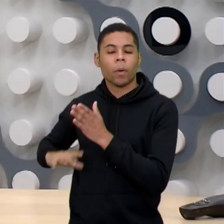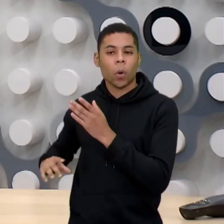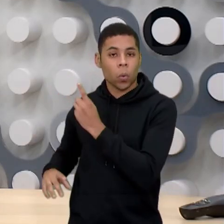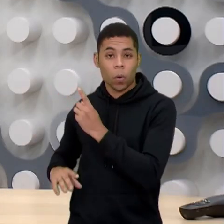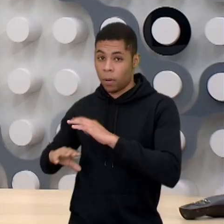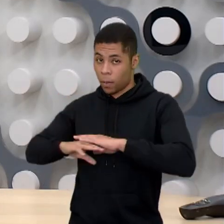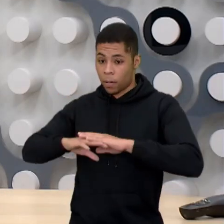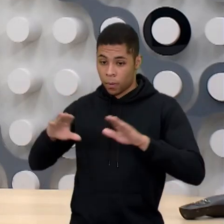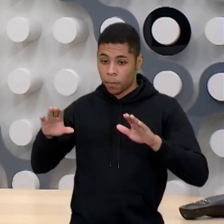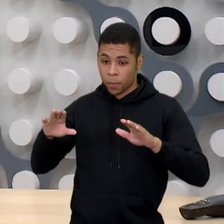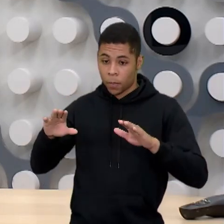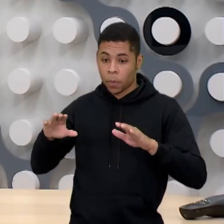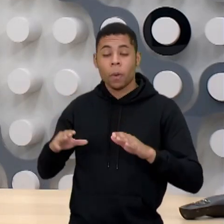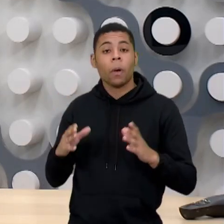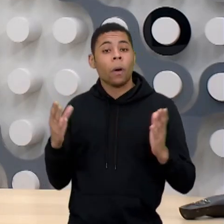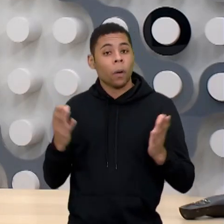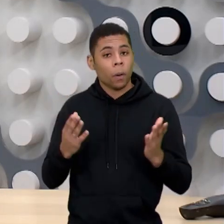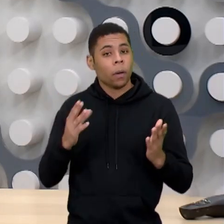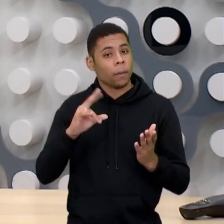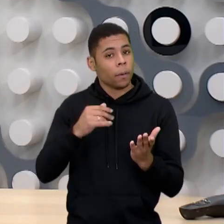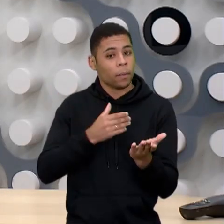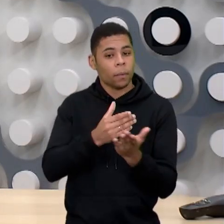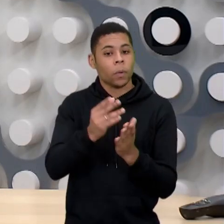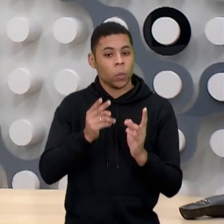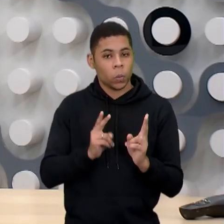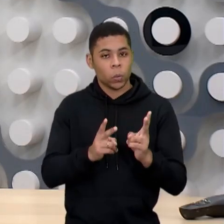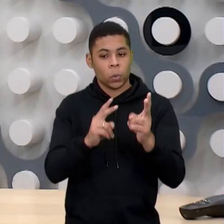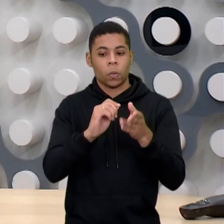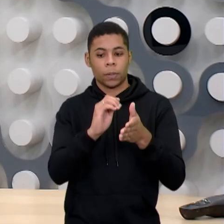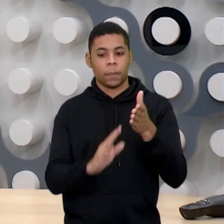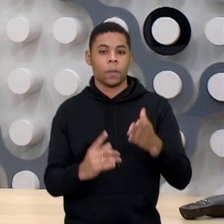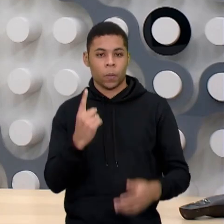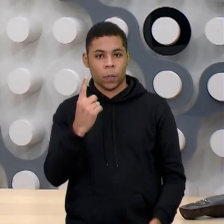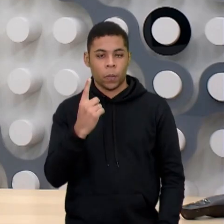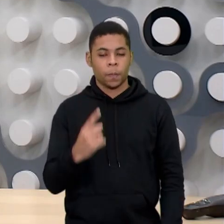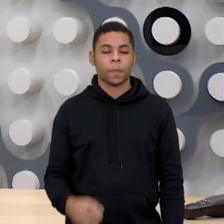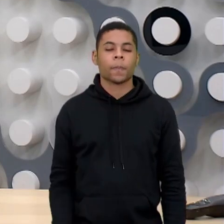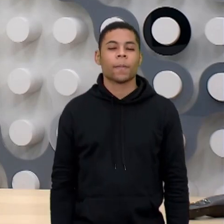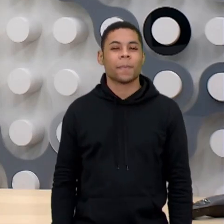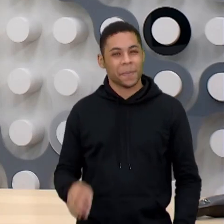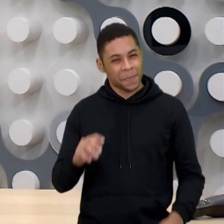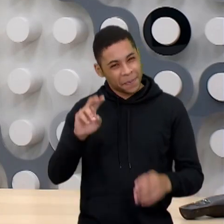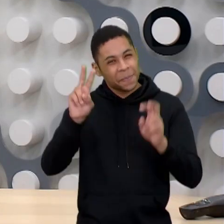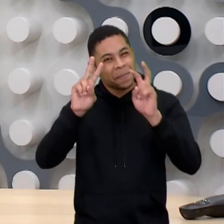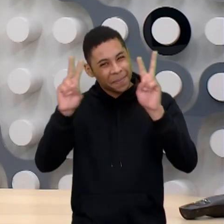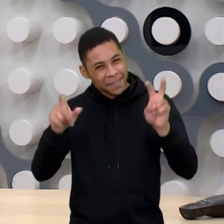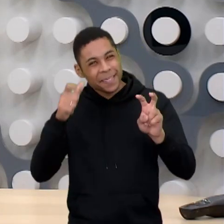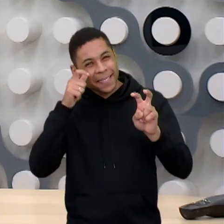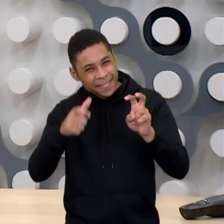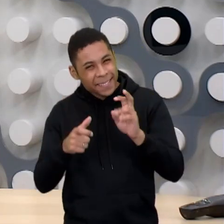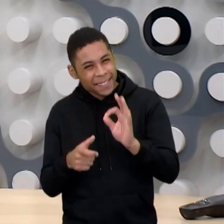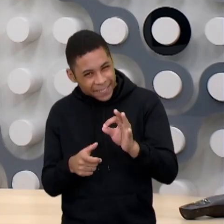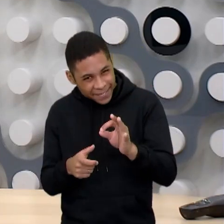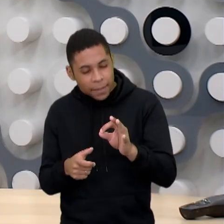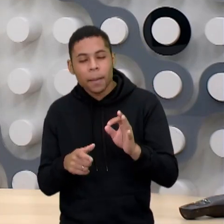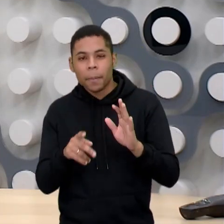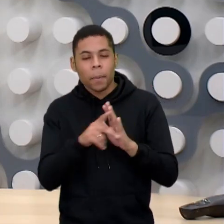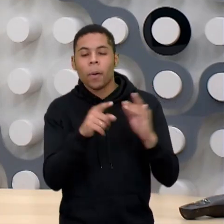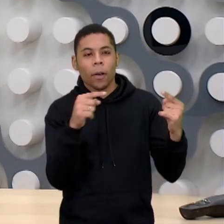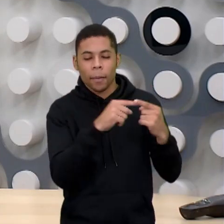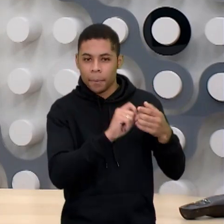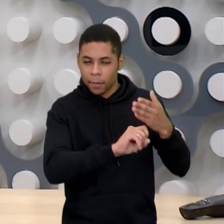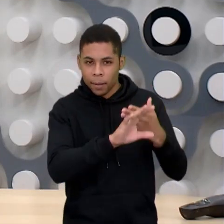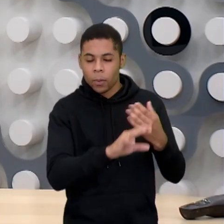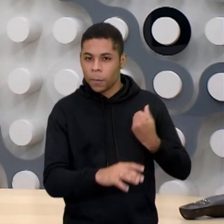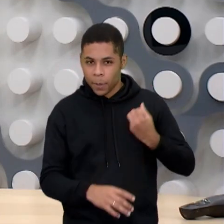com a sistematização 2, agora vamos dar continuidade aí a esse tema interessantíssimo do componente 3, falando aí